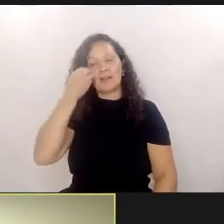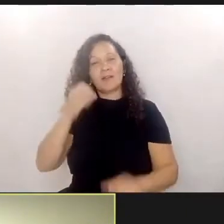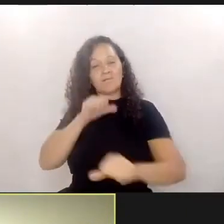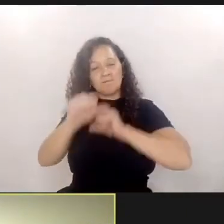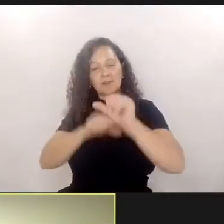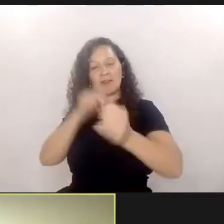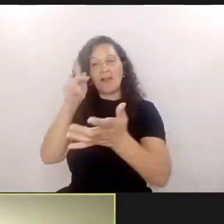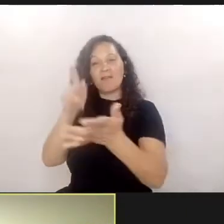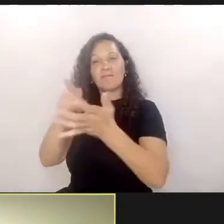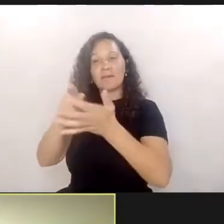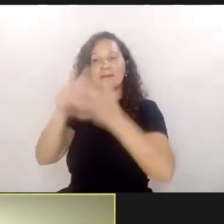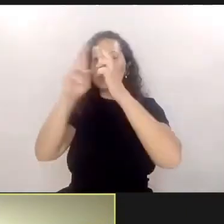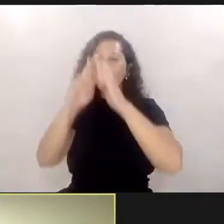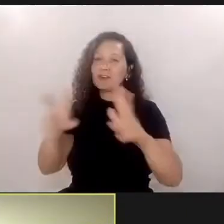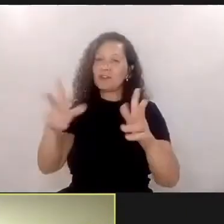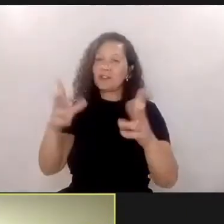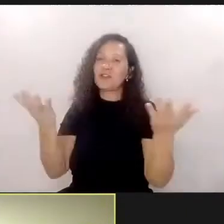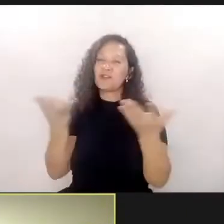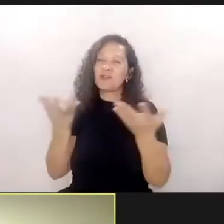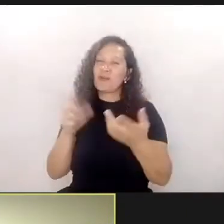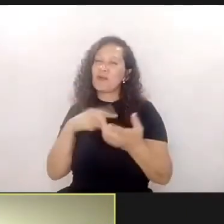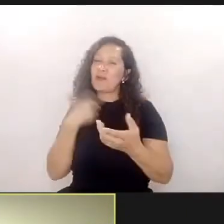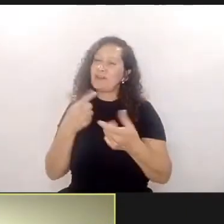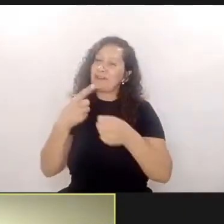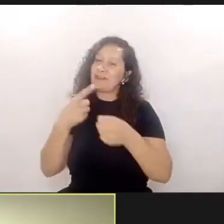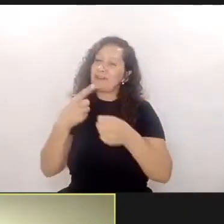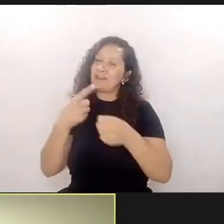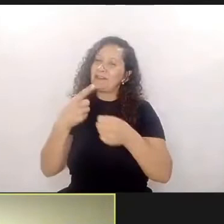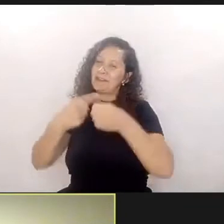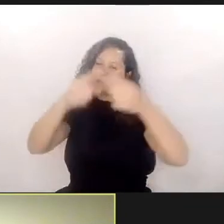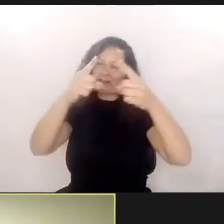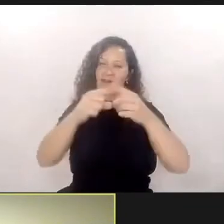nossa? Essa abordagem generalista